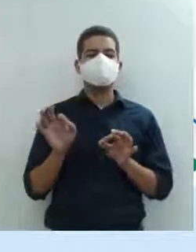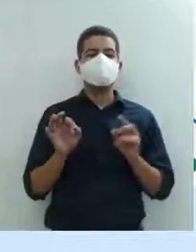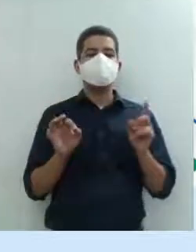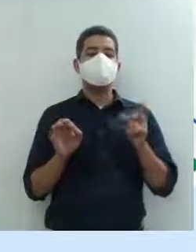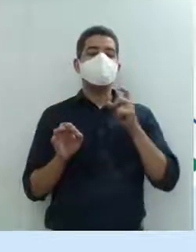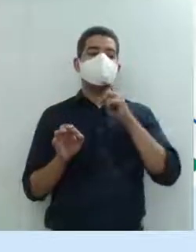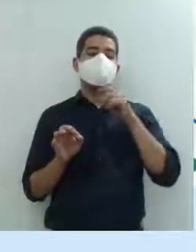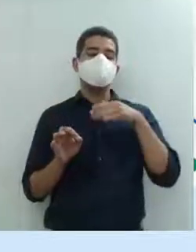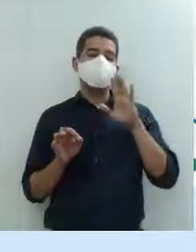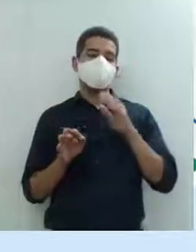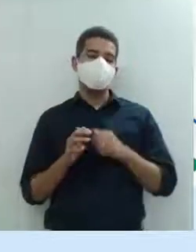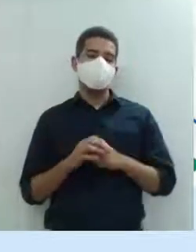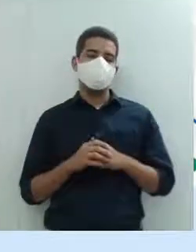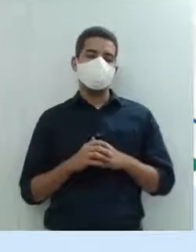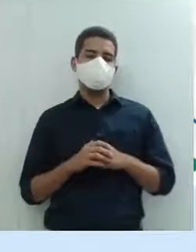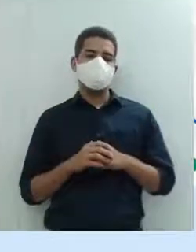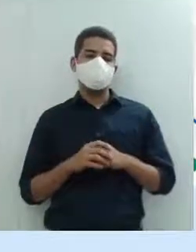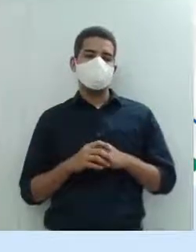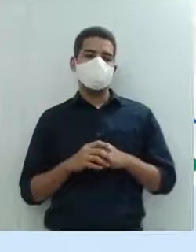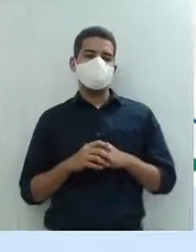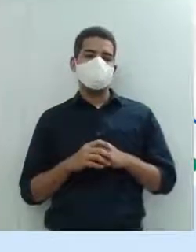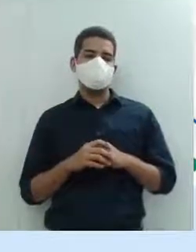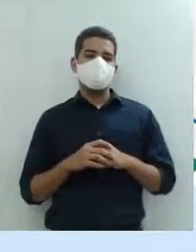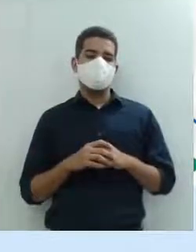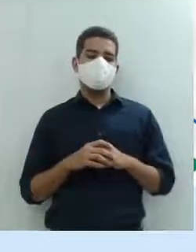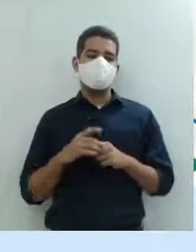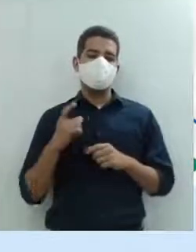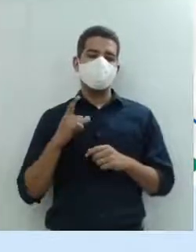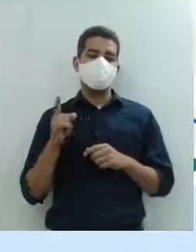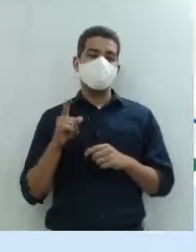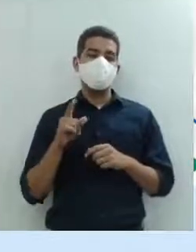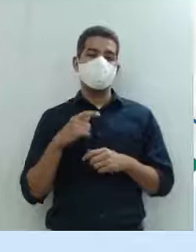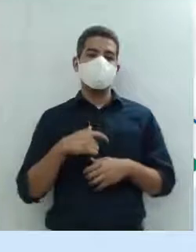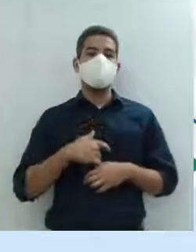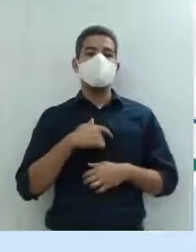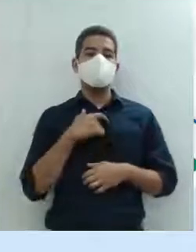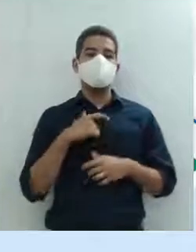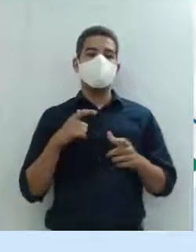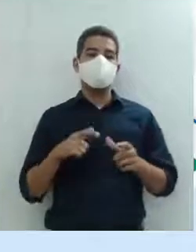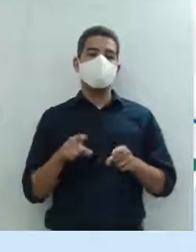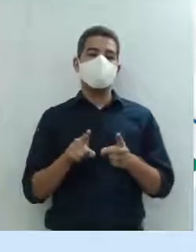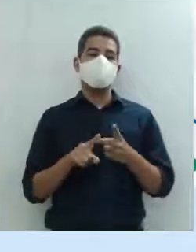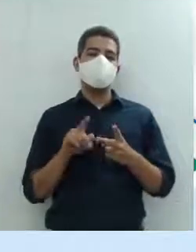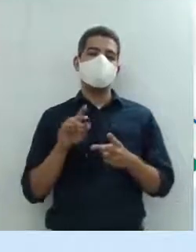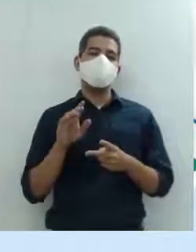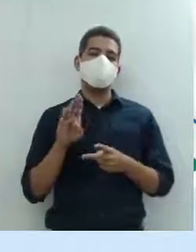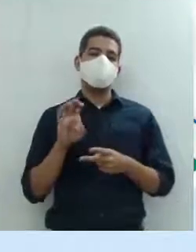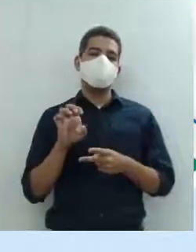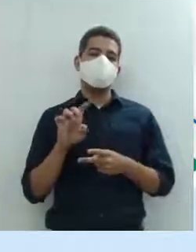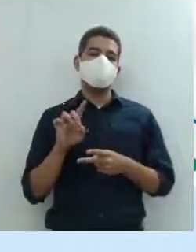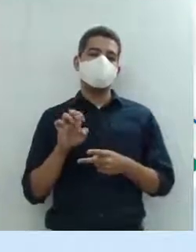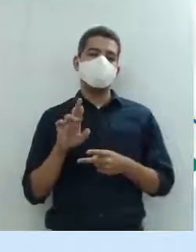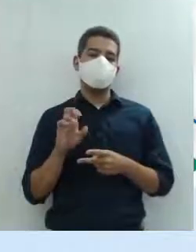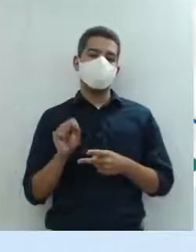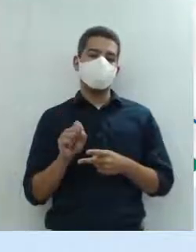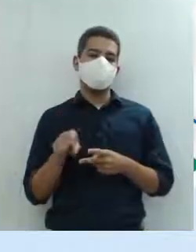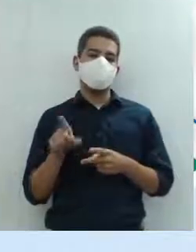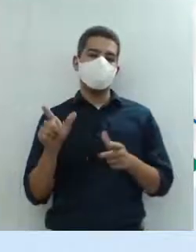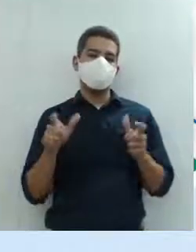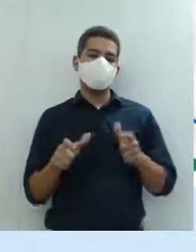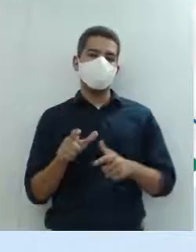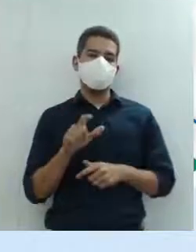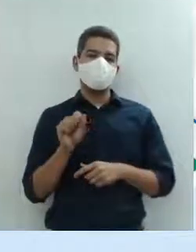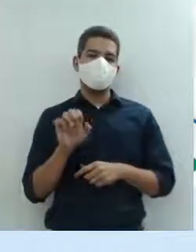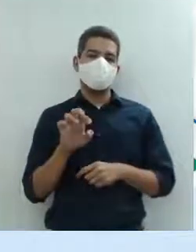frios, né? Quem já foi a Gravatá, passar aquele São João lá em Gravatá, Bezerros, hein? Eita, Serra Negra, lugar maravilhoso.